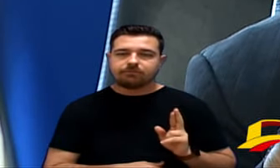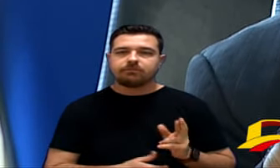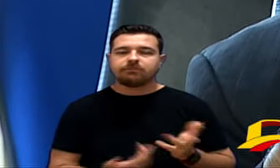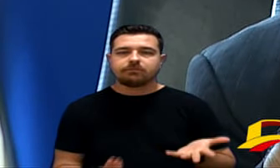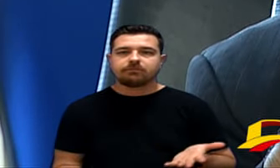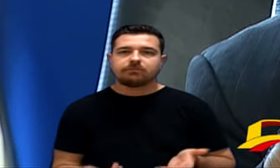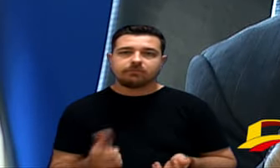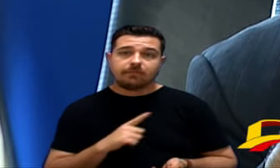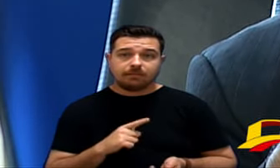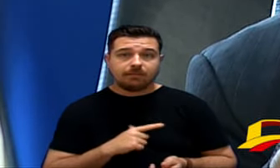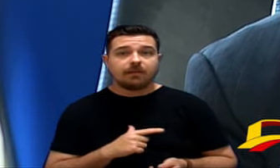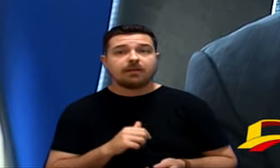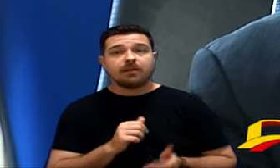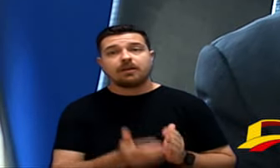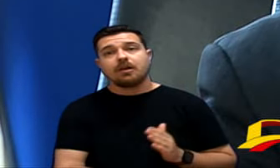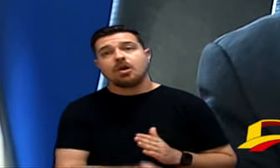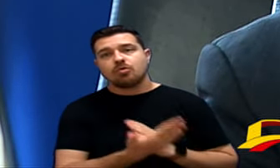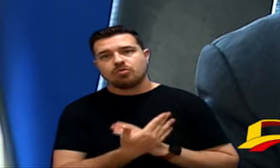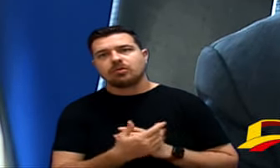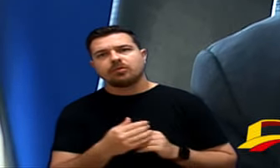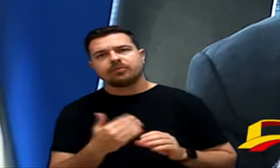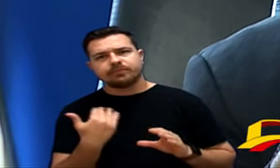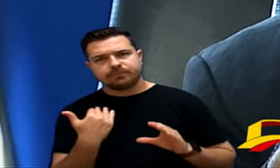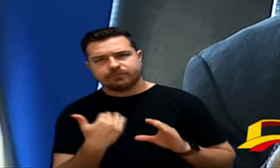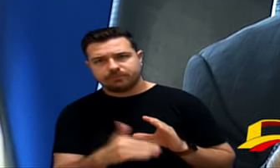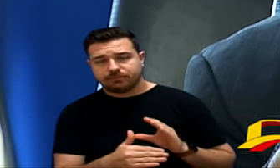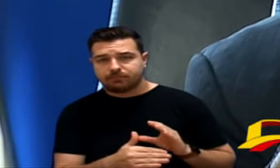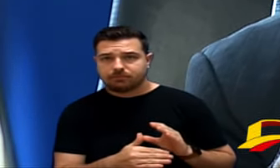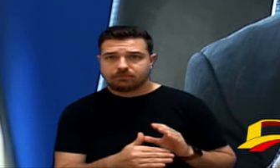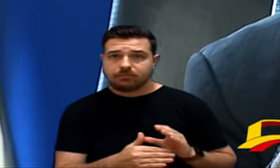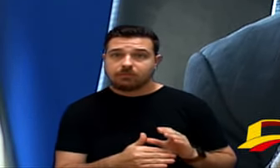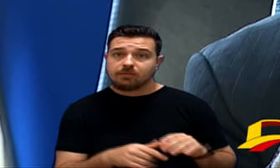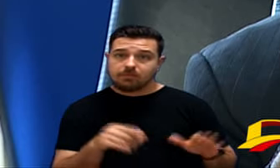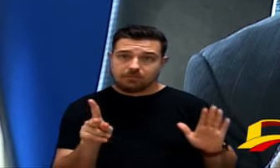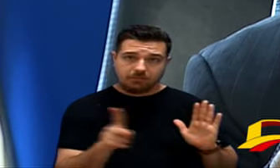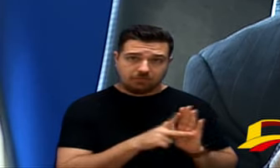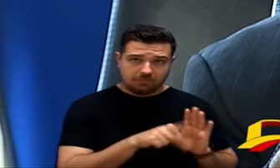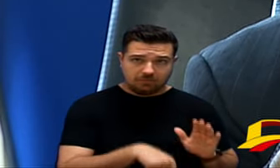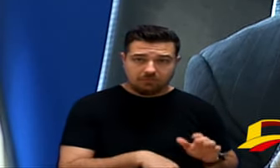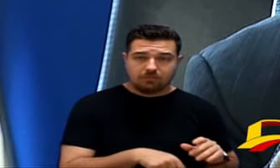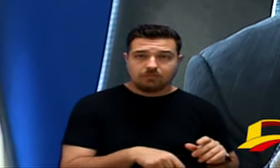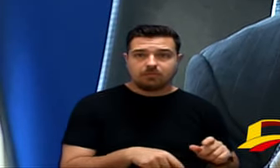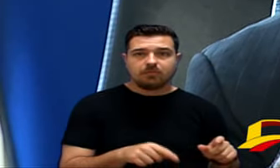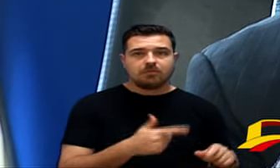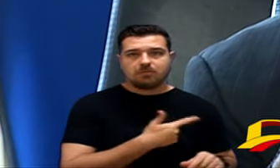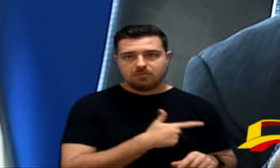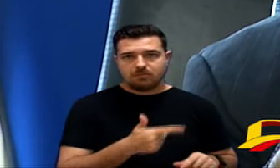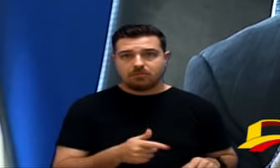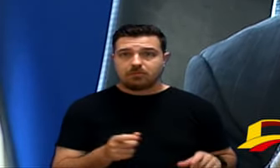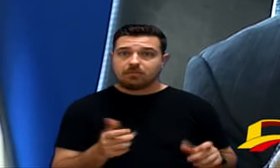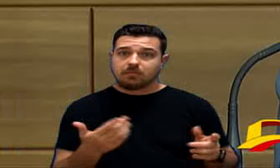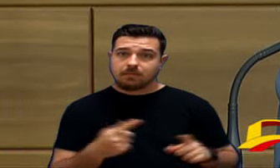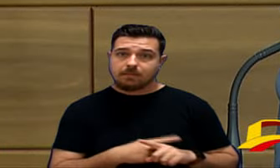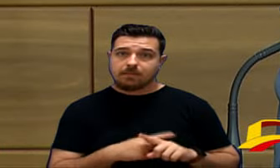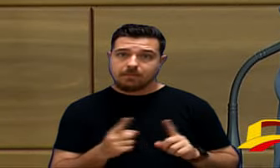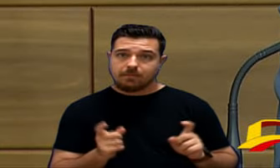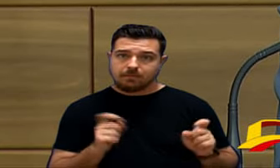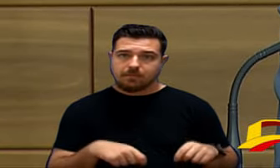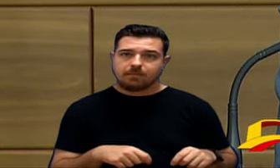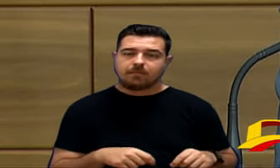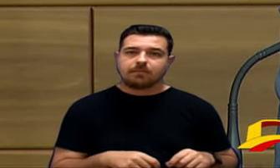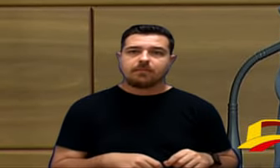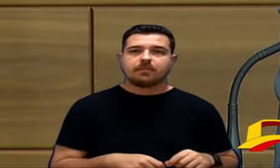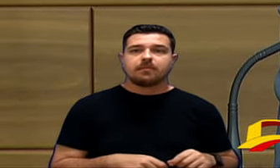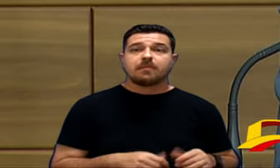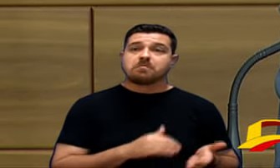questão se existe isso daí então direcionamento não é e eh pela secretaria jur não é